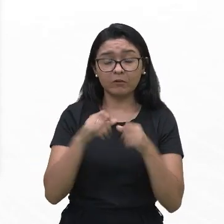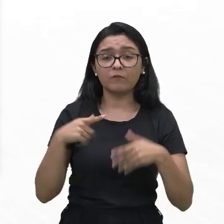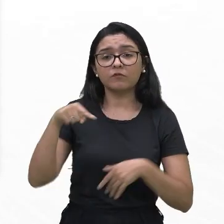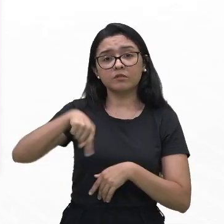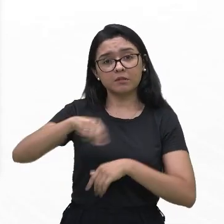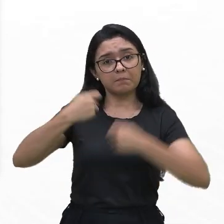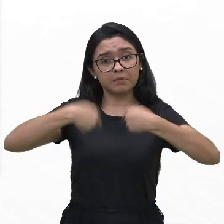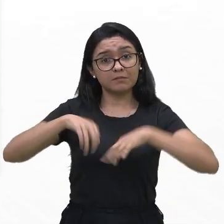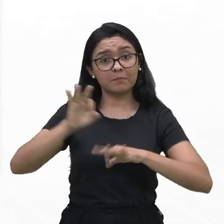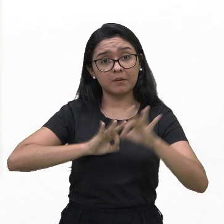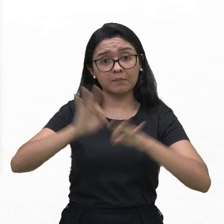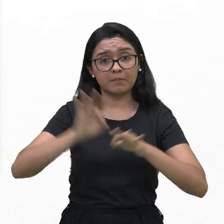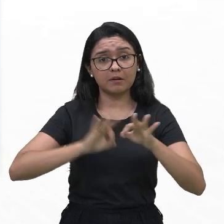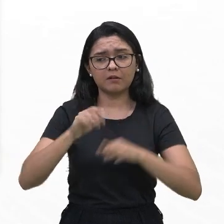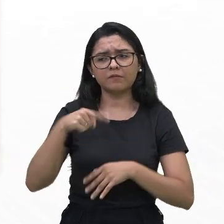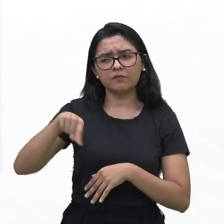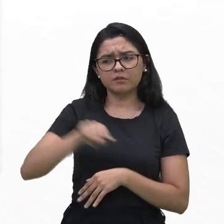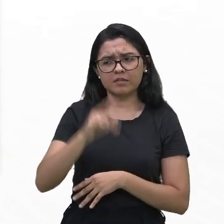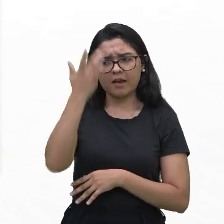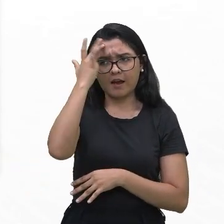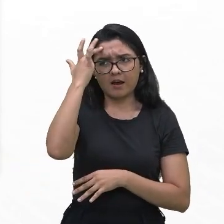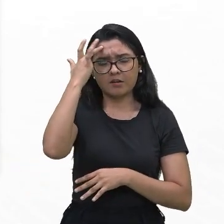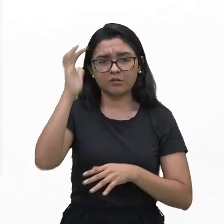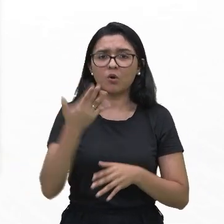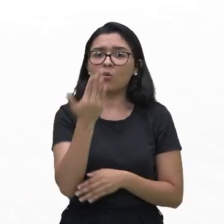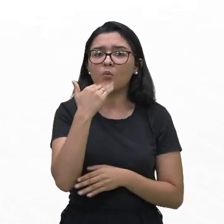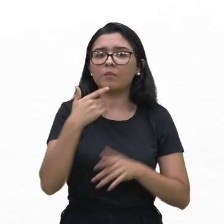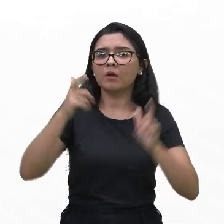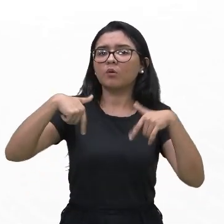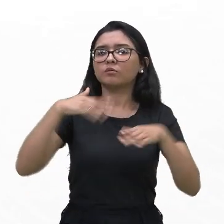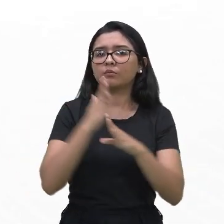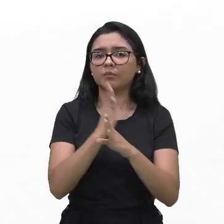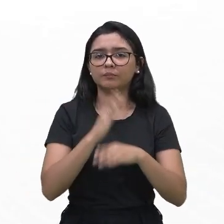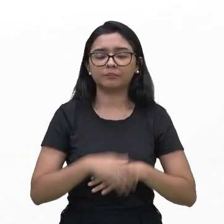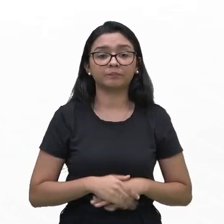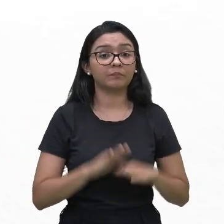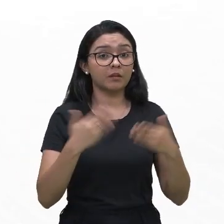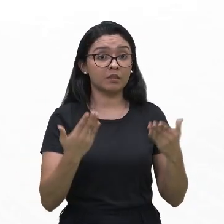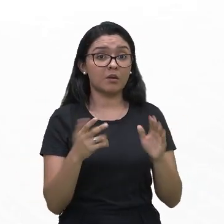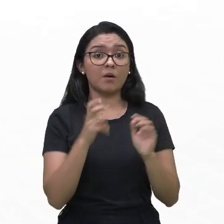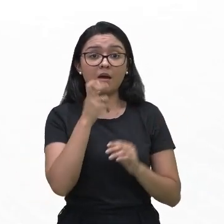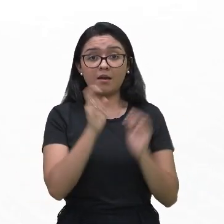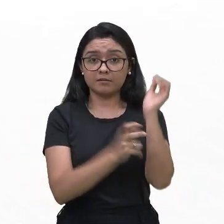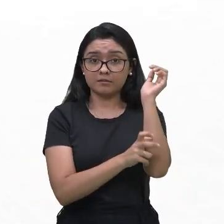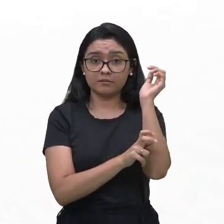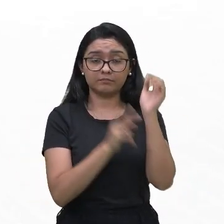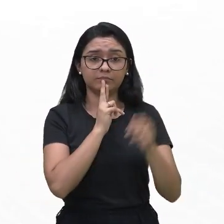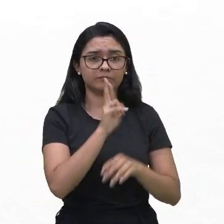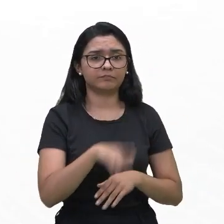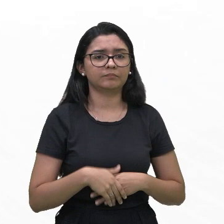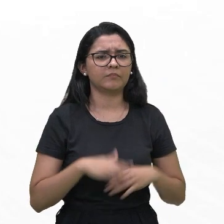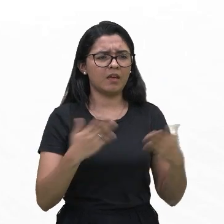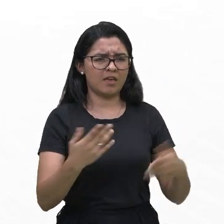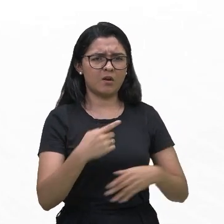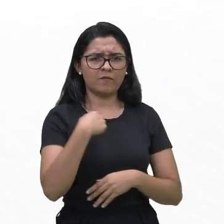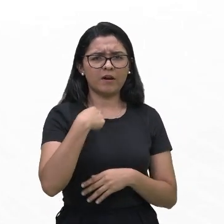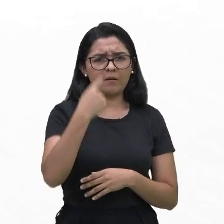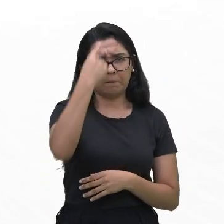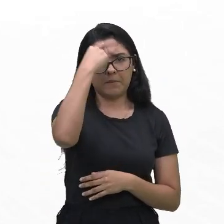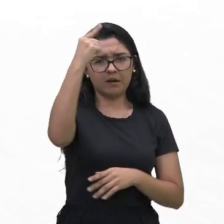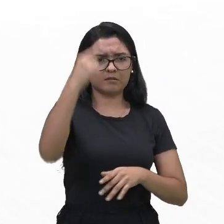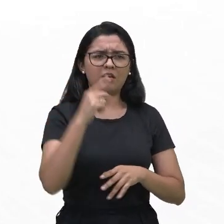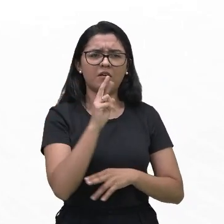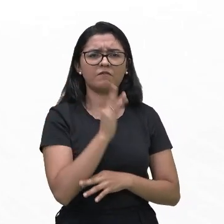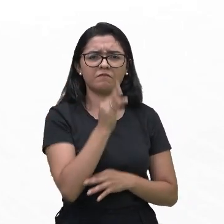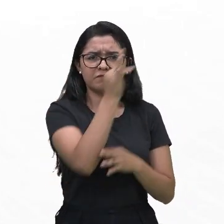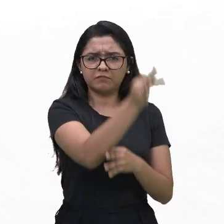se precaver. Você acha os alimentos cairão do céu? A cigarra respondeu. Eu ficar pensando no futuro?